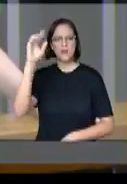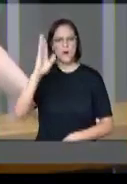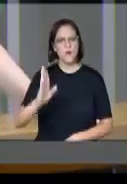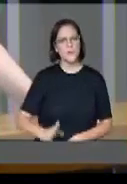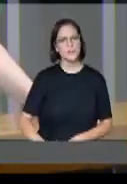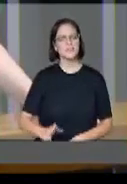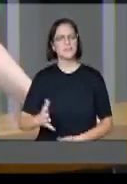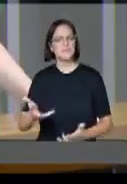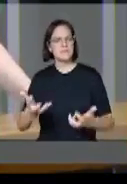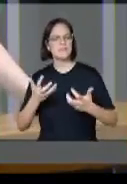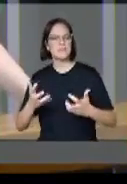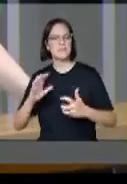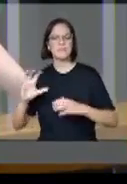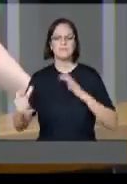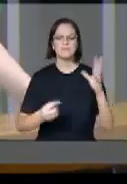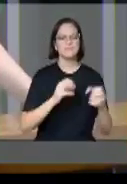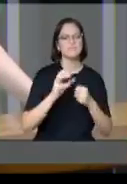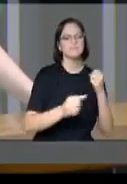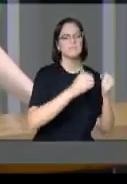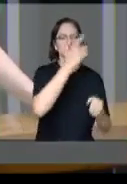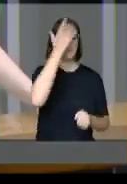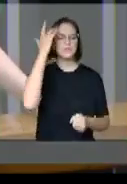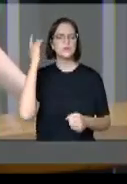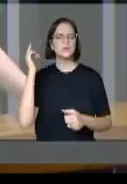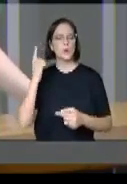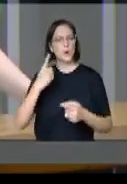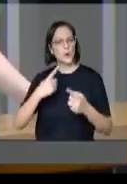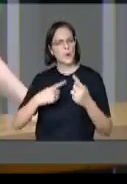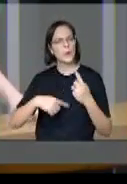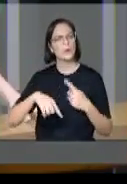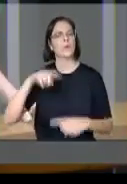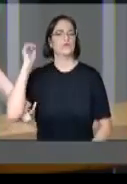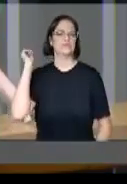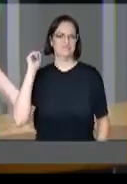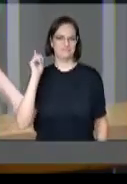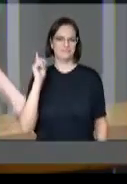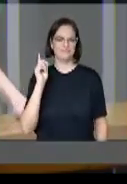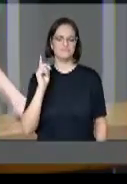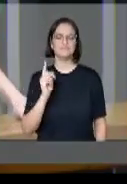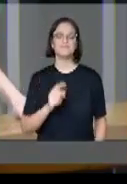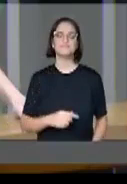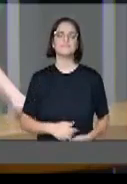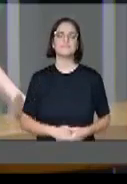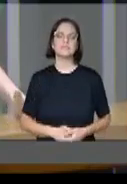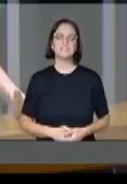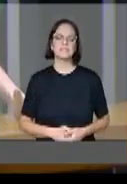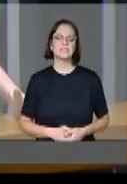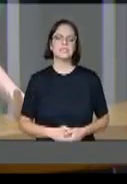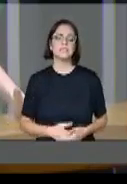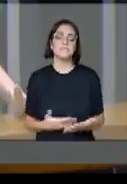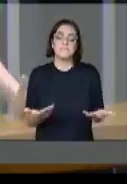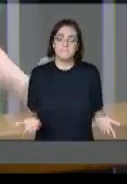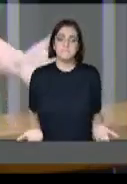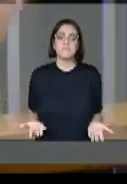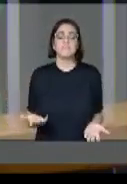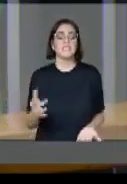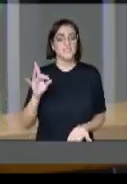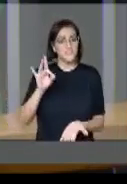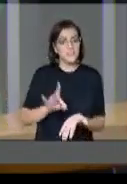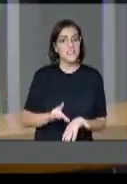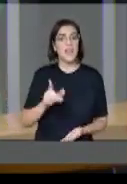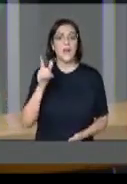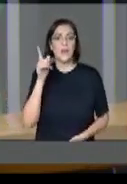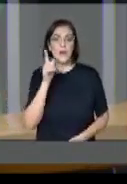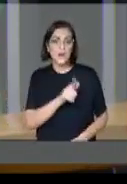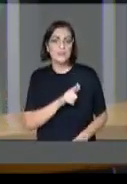de pessoas que saíram do seu prumo de vida, e que de verdade a gente consegue